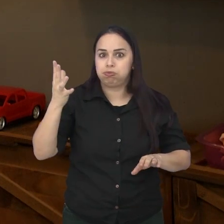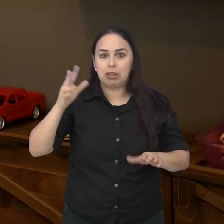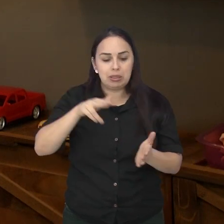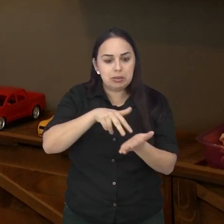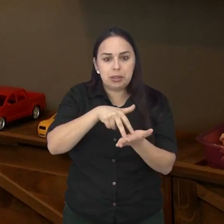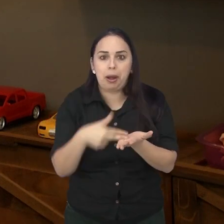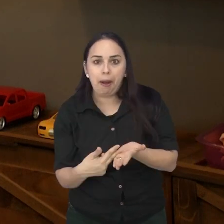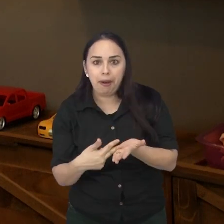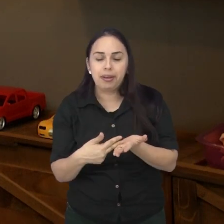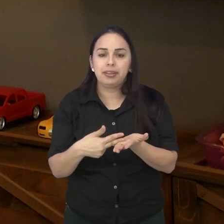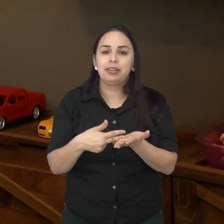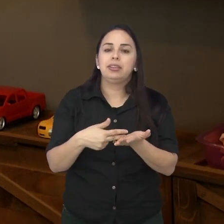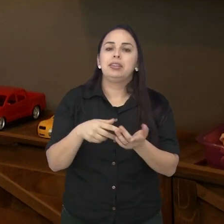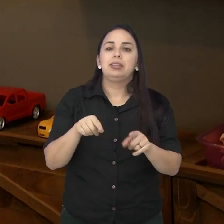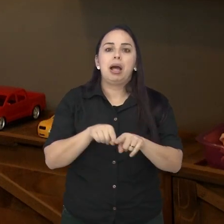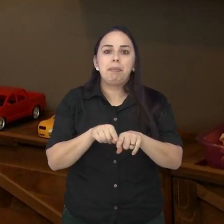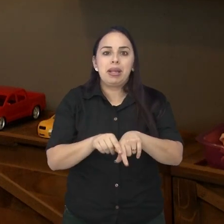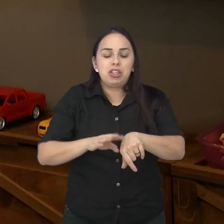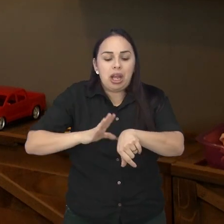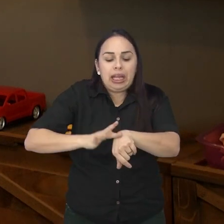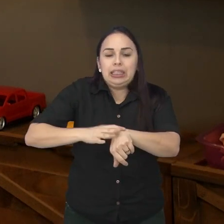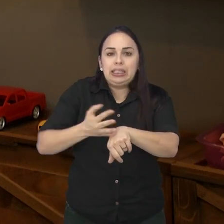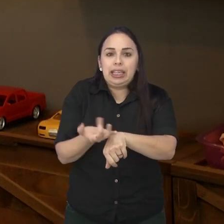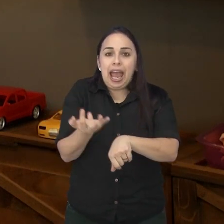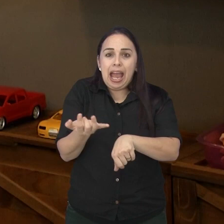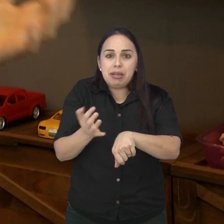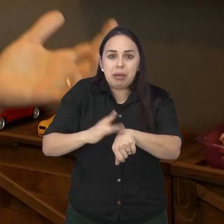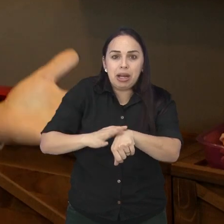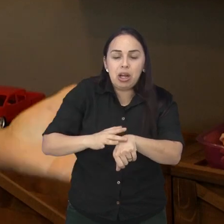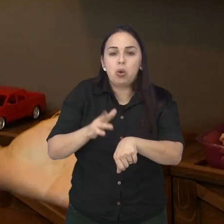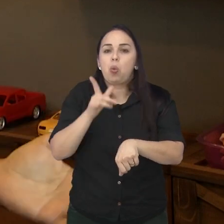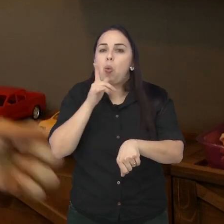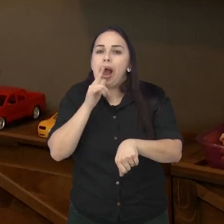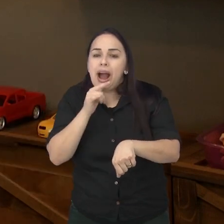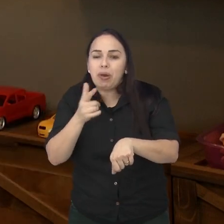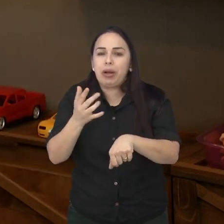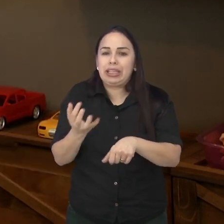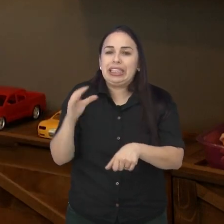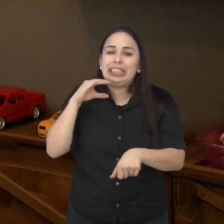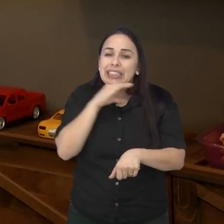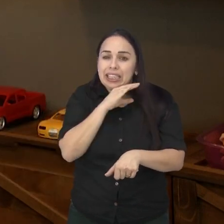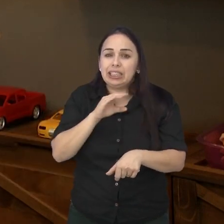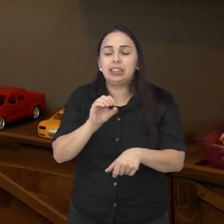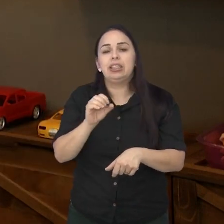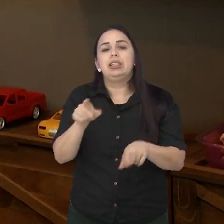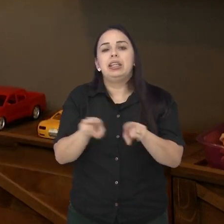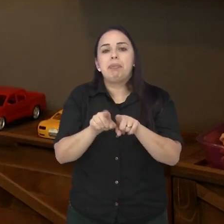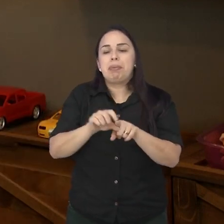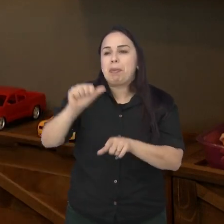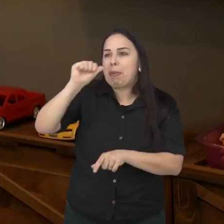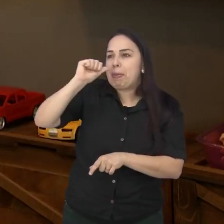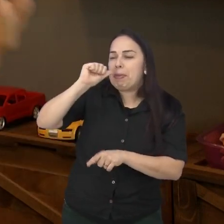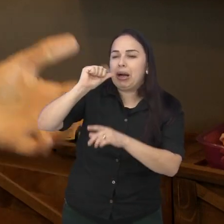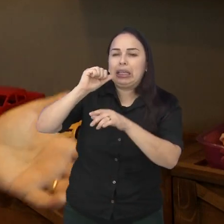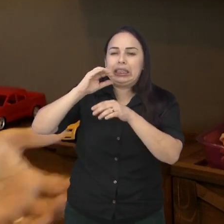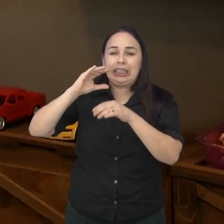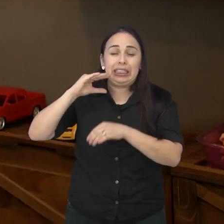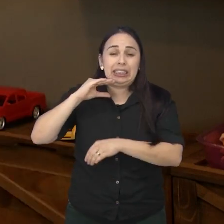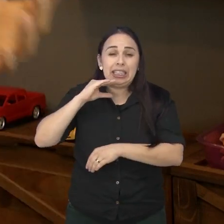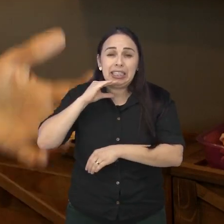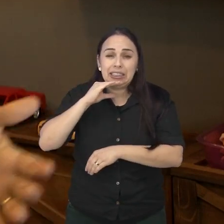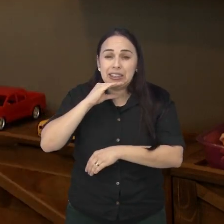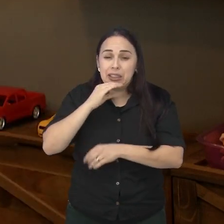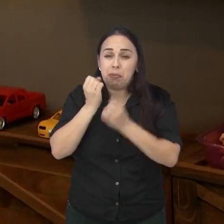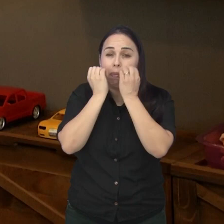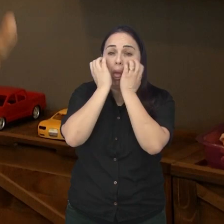de quedas, de queimaduras não só com a água quente do banho, mas queimaduras da mamadeira, às vezes, eventualmente, a